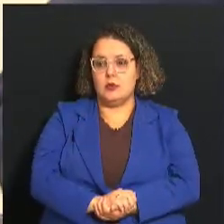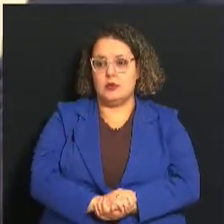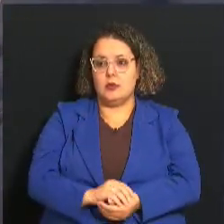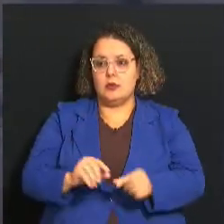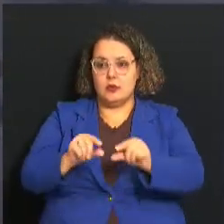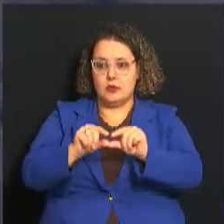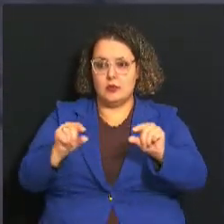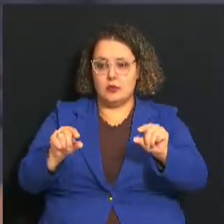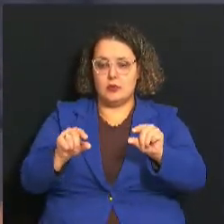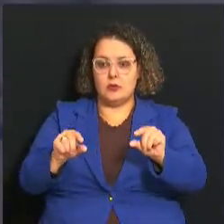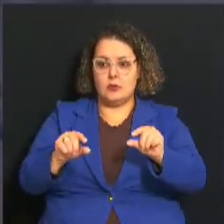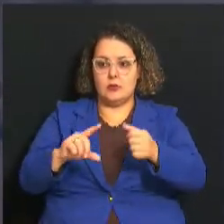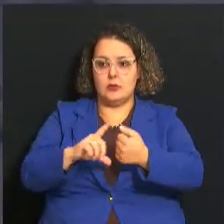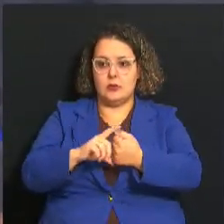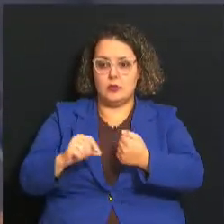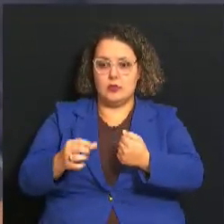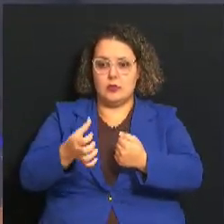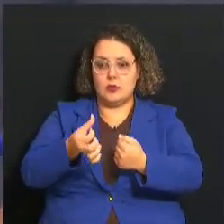6º,